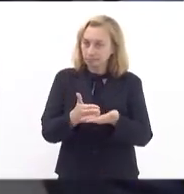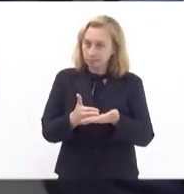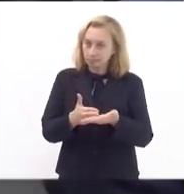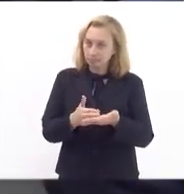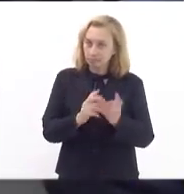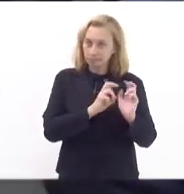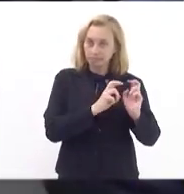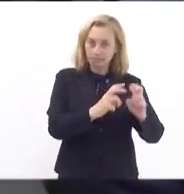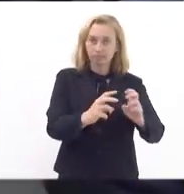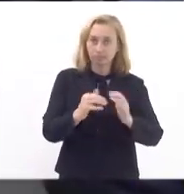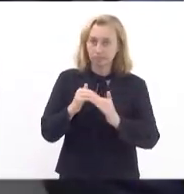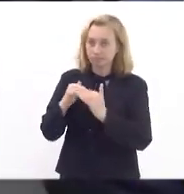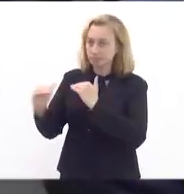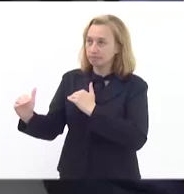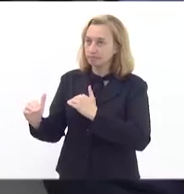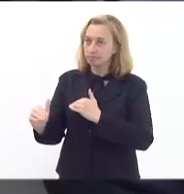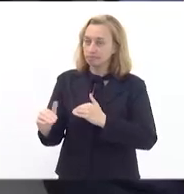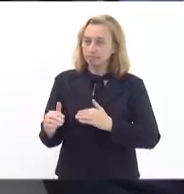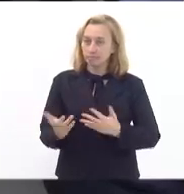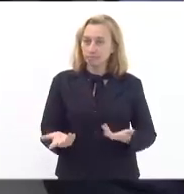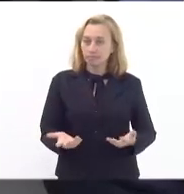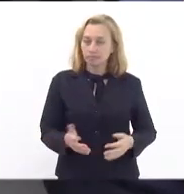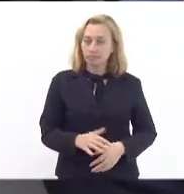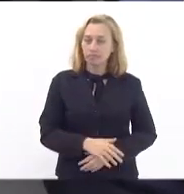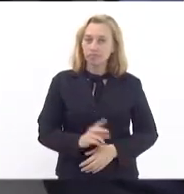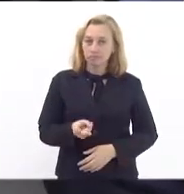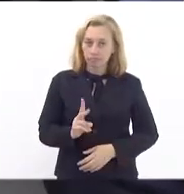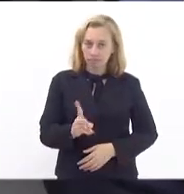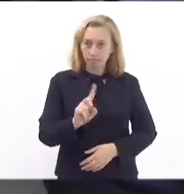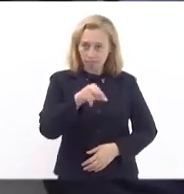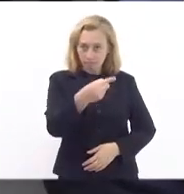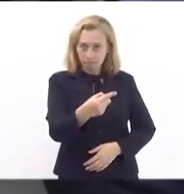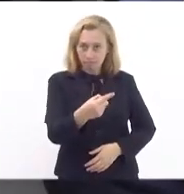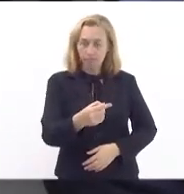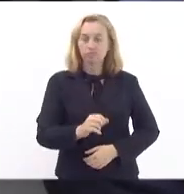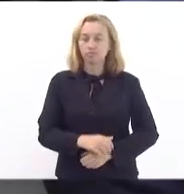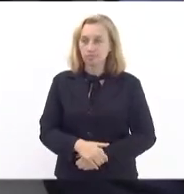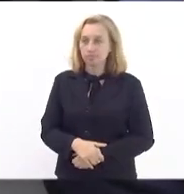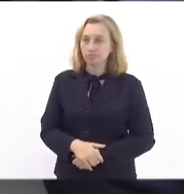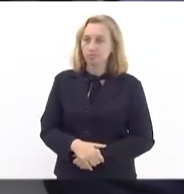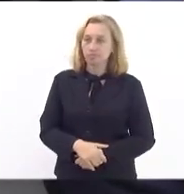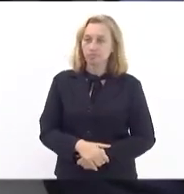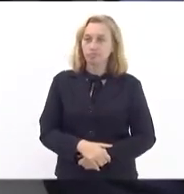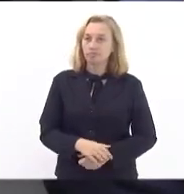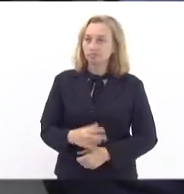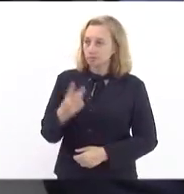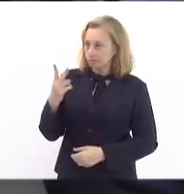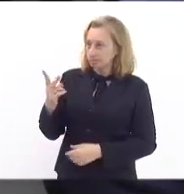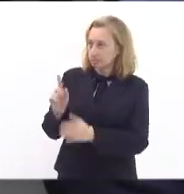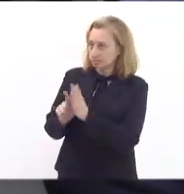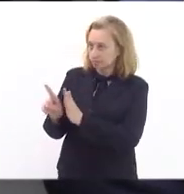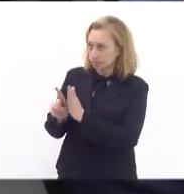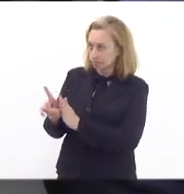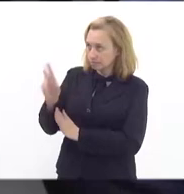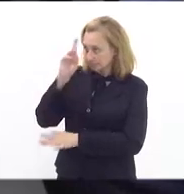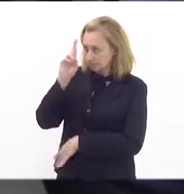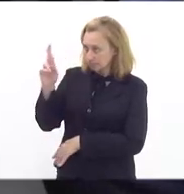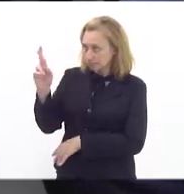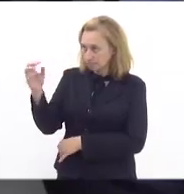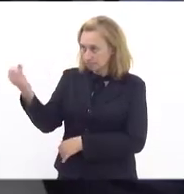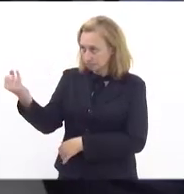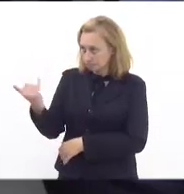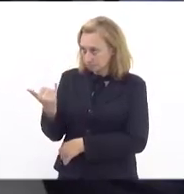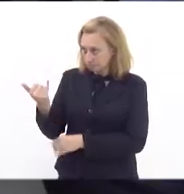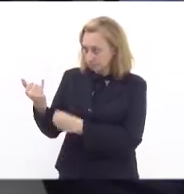cobertura e ferrovia eu continuo para os outros ou atração são as duas questões que eu gostaria que são